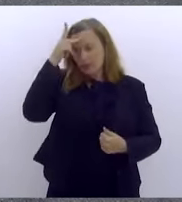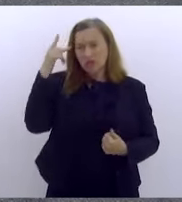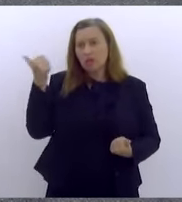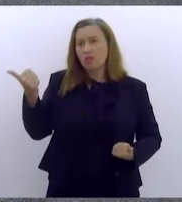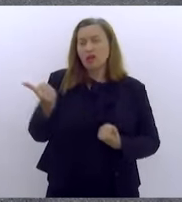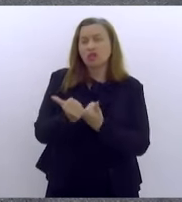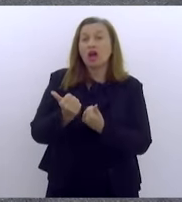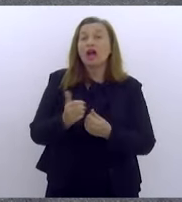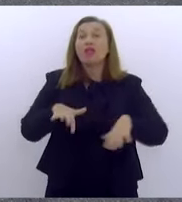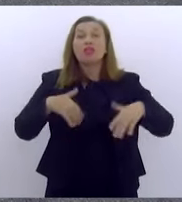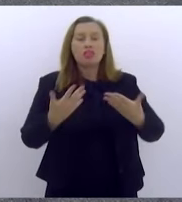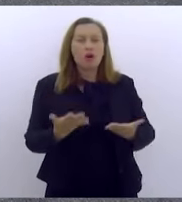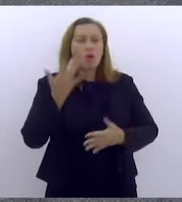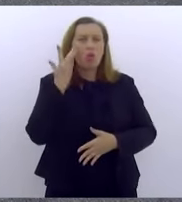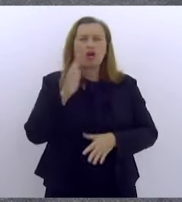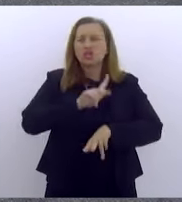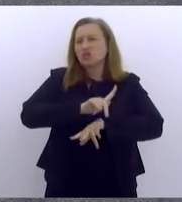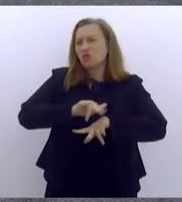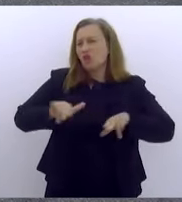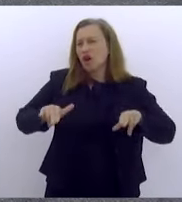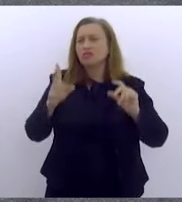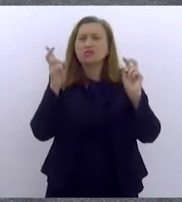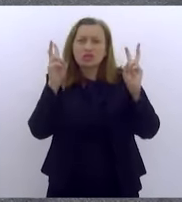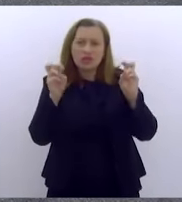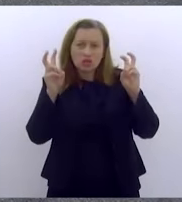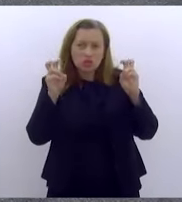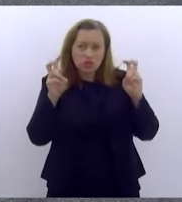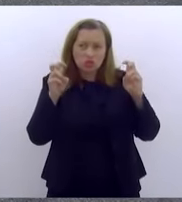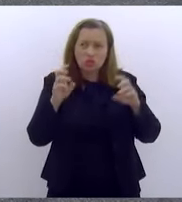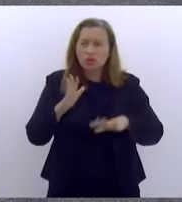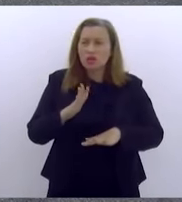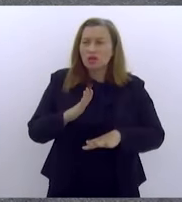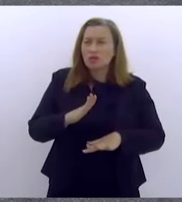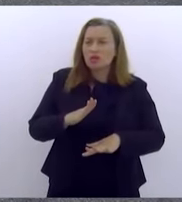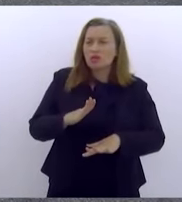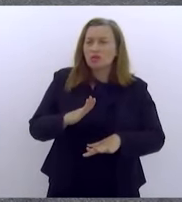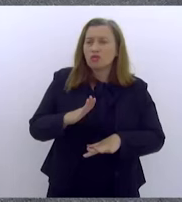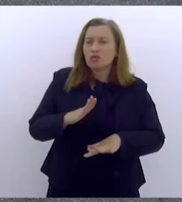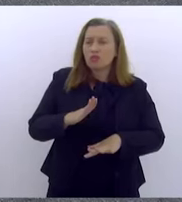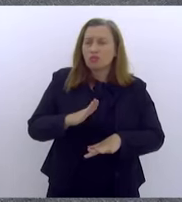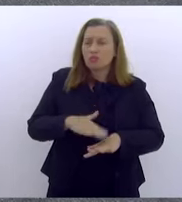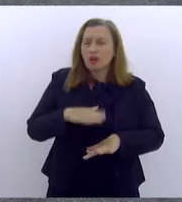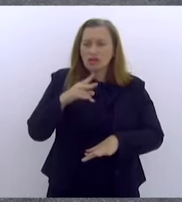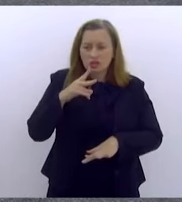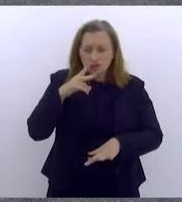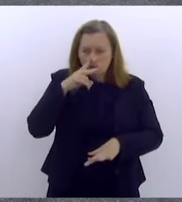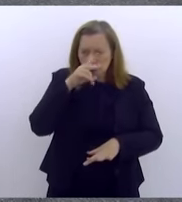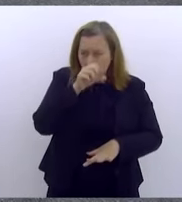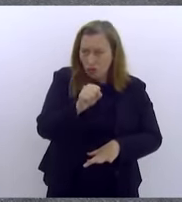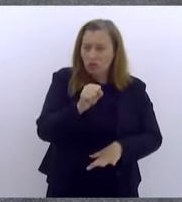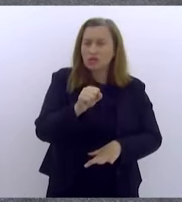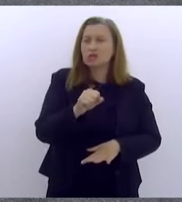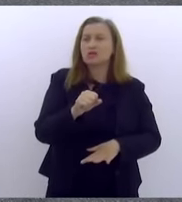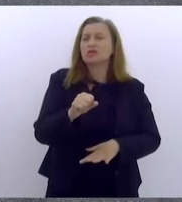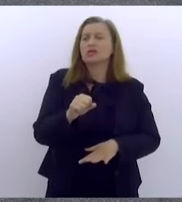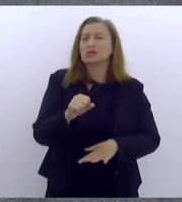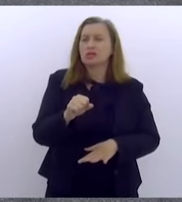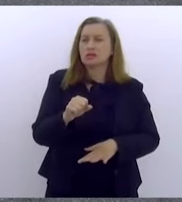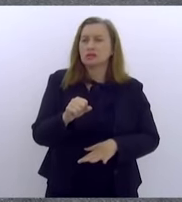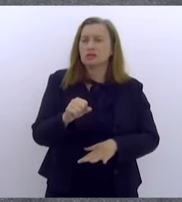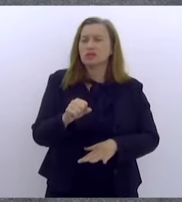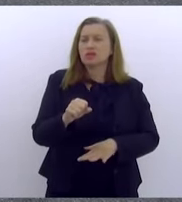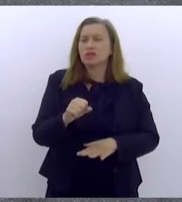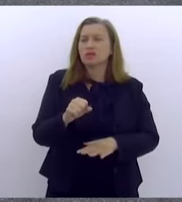Então, eu acho que são várias questões que ganham muito mais força, relevo e substância a